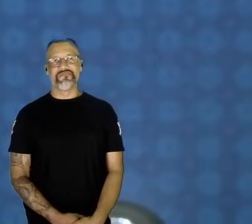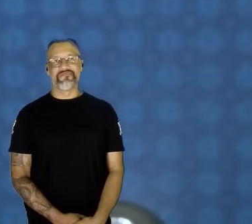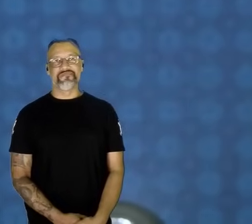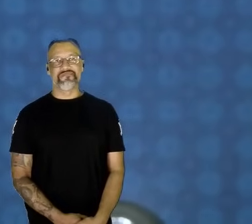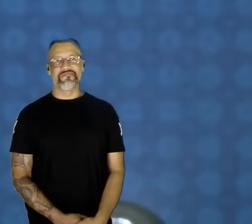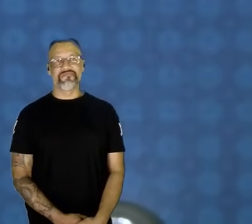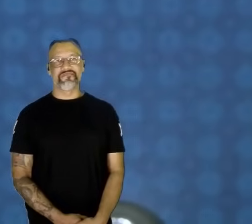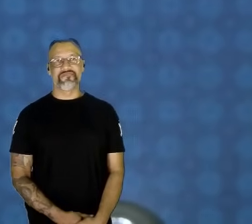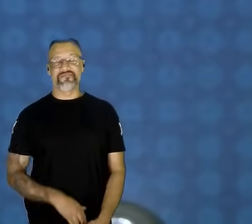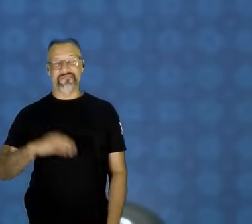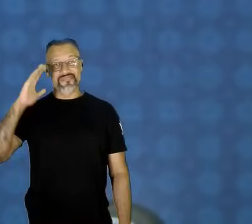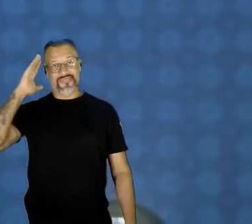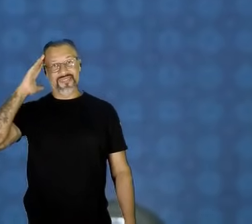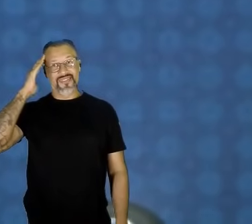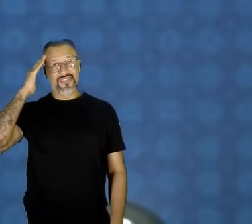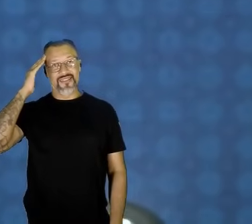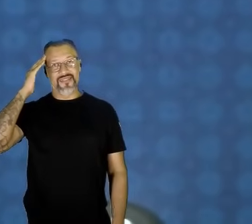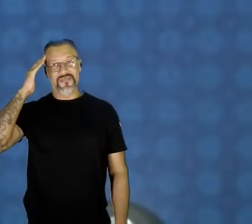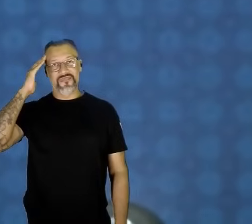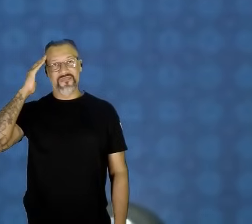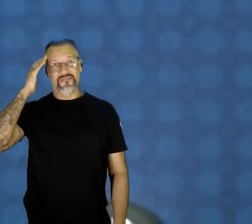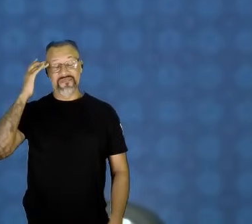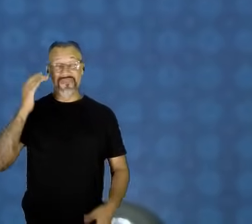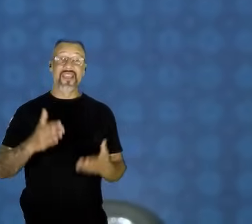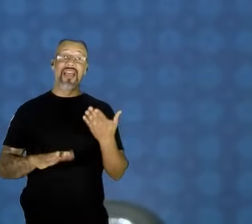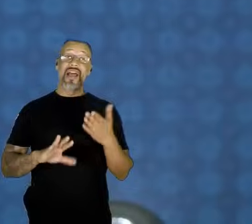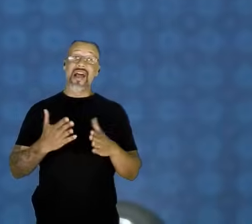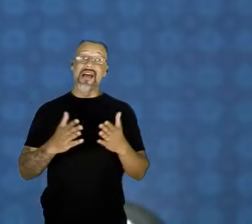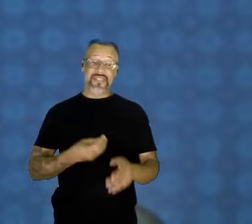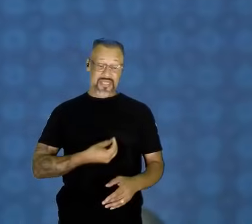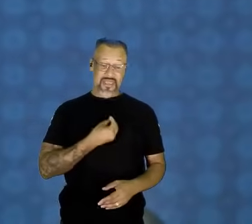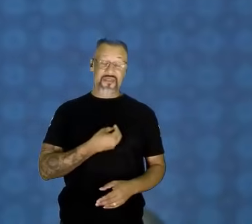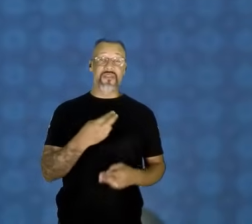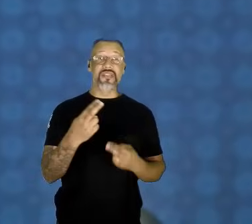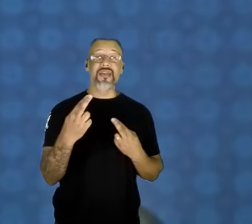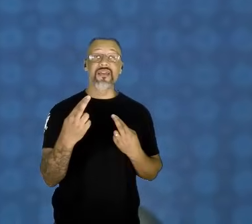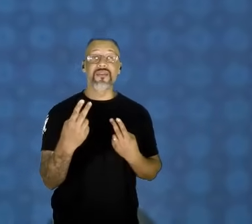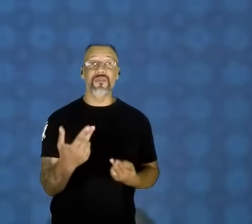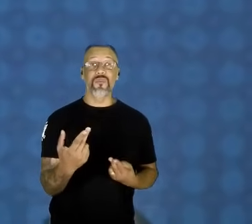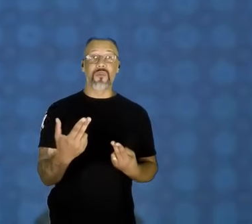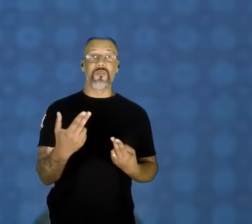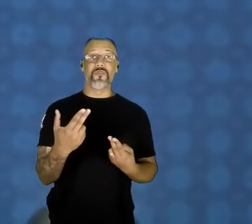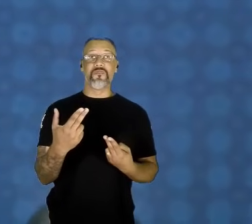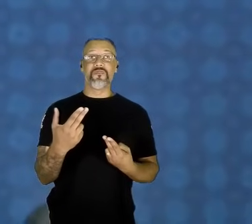chamar de cruel o processo que está te deixando menos sonso.